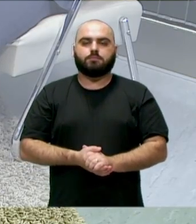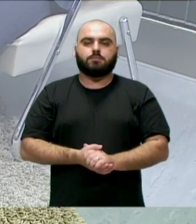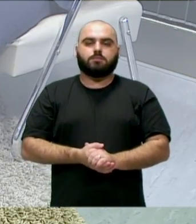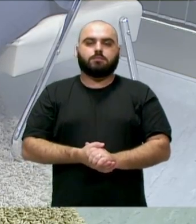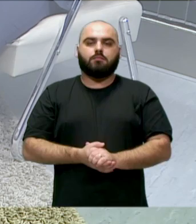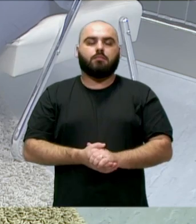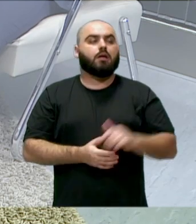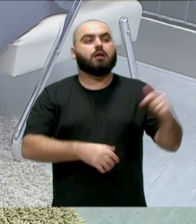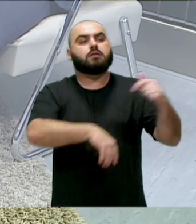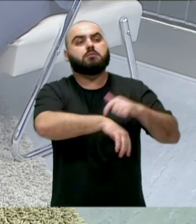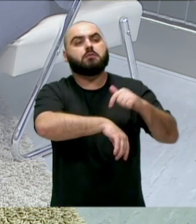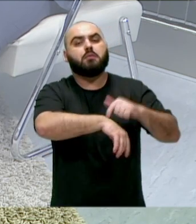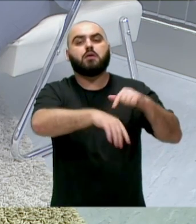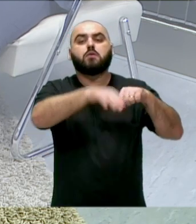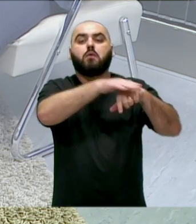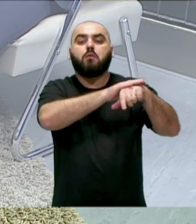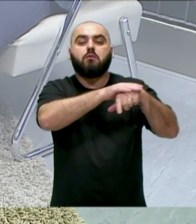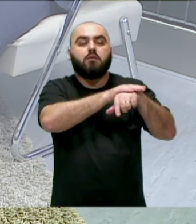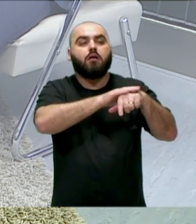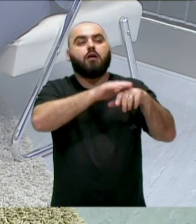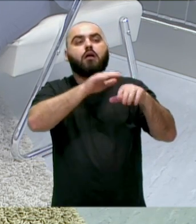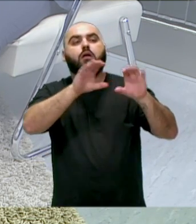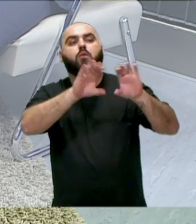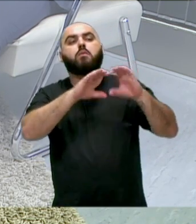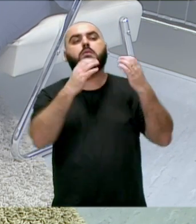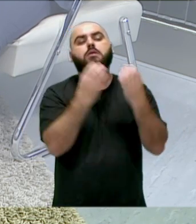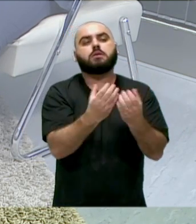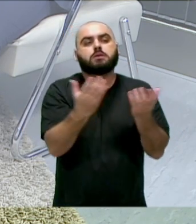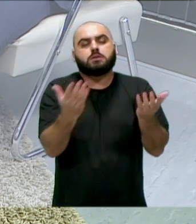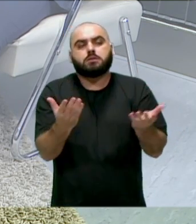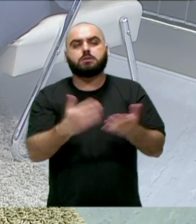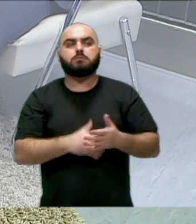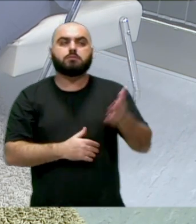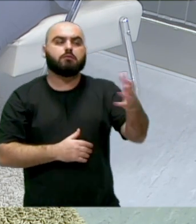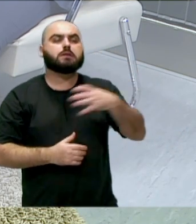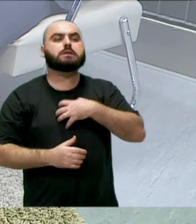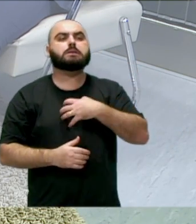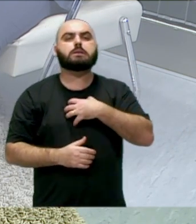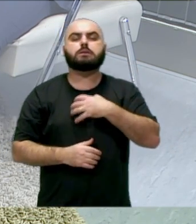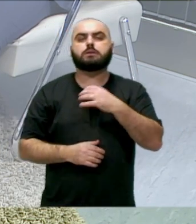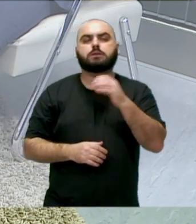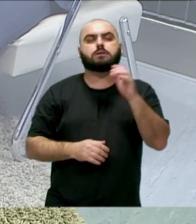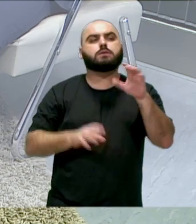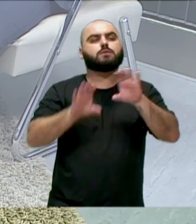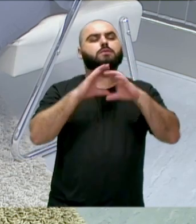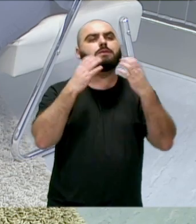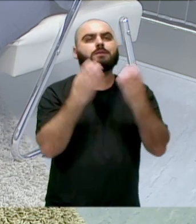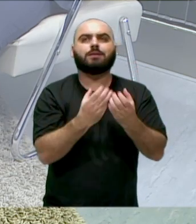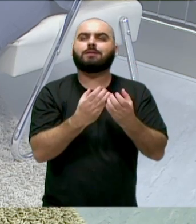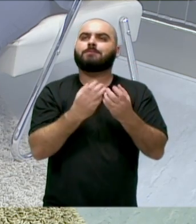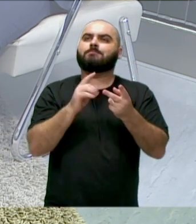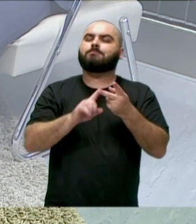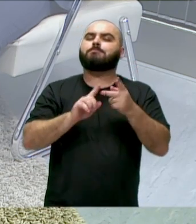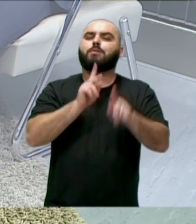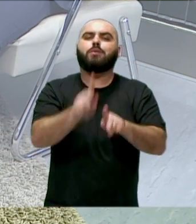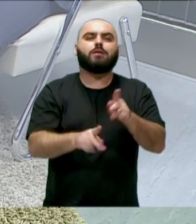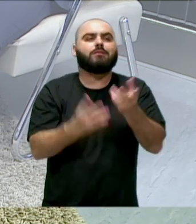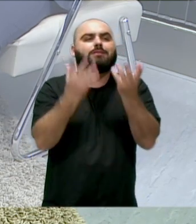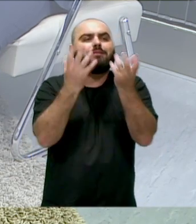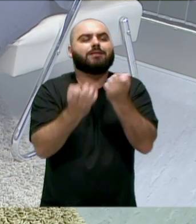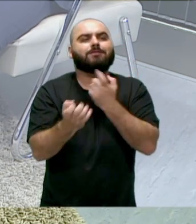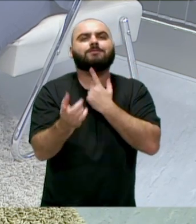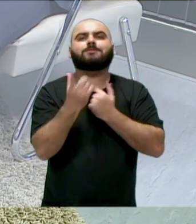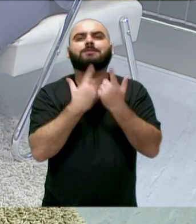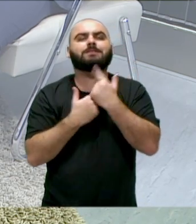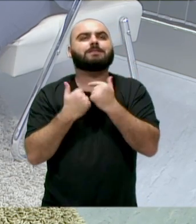período, o que o senhor sente que a comunidade, a população deseja e espera também